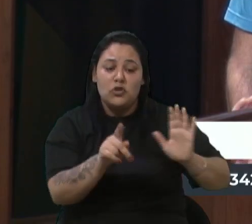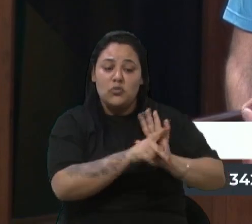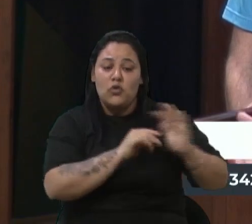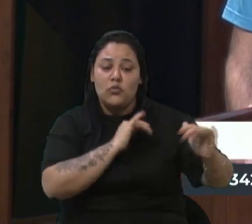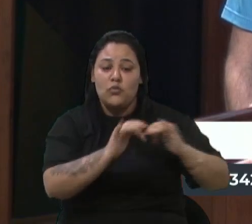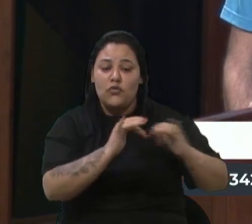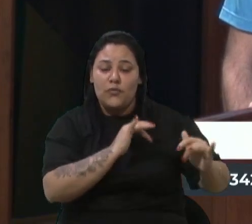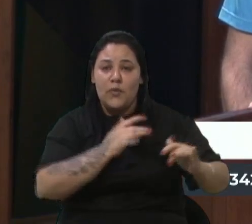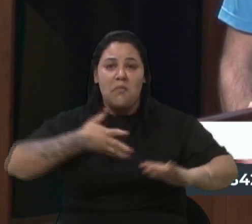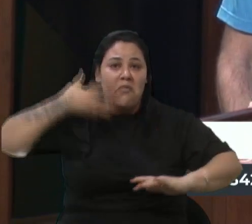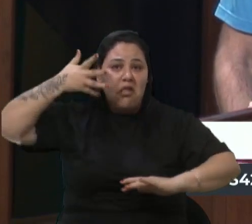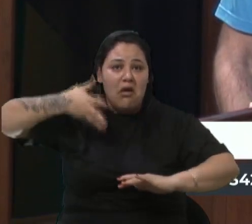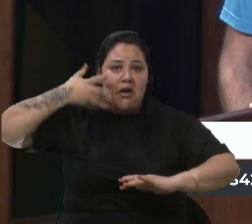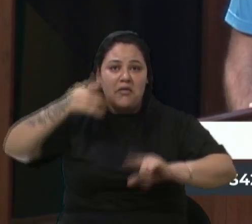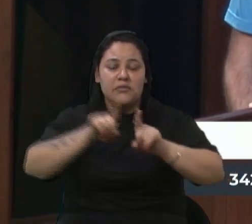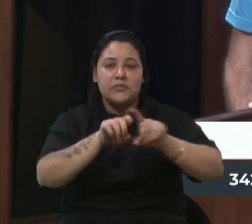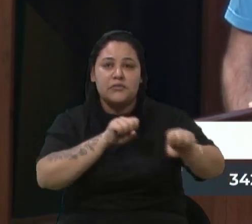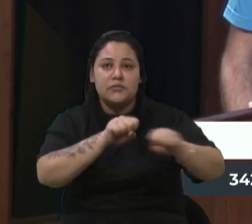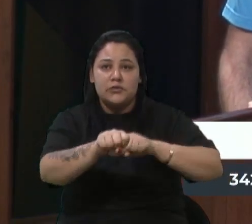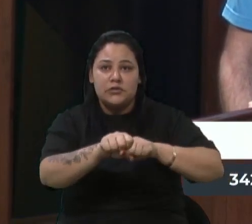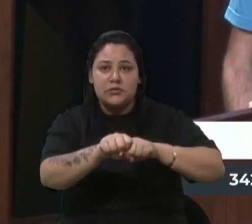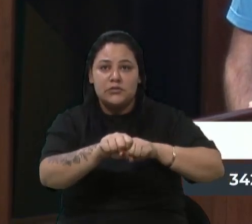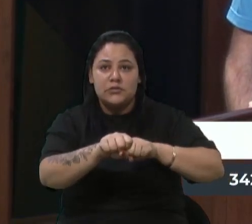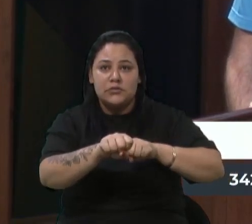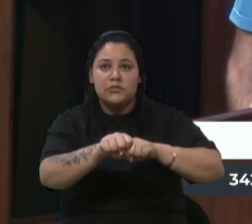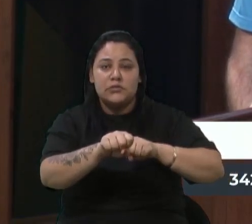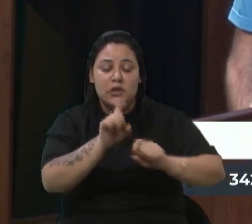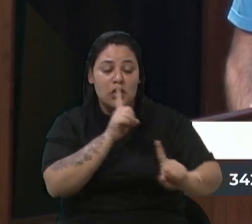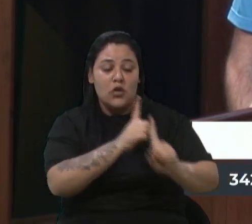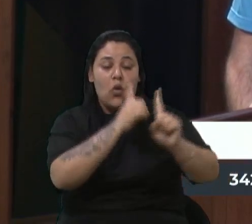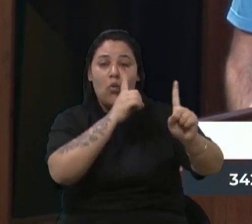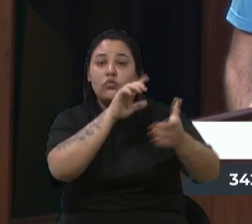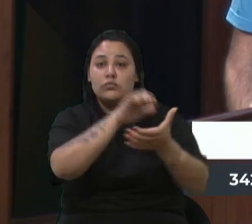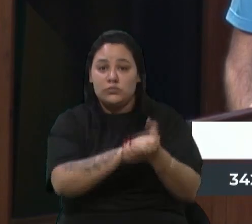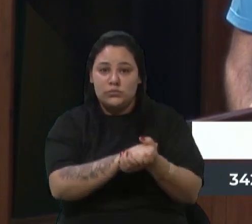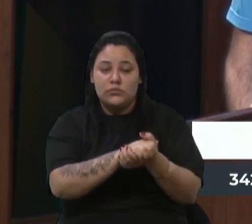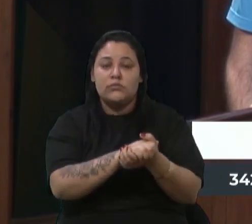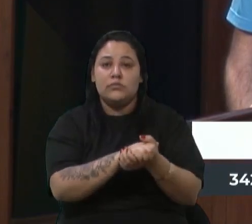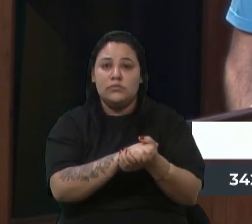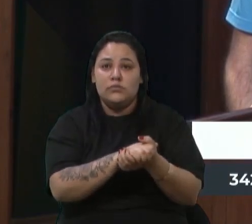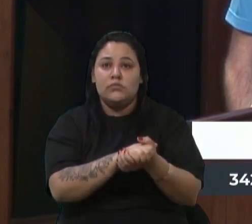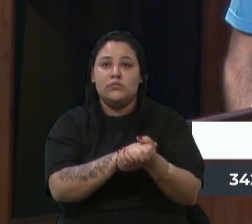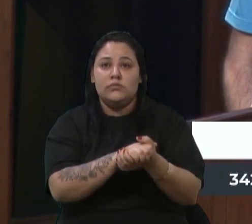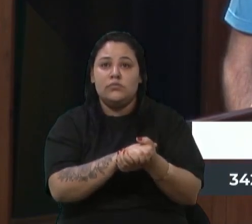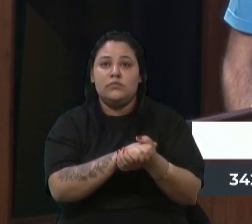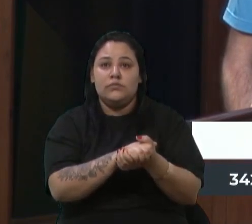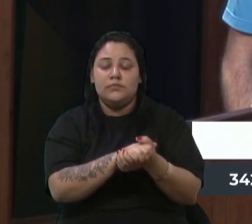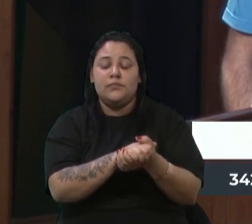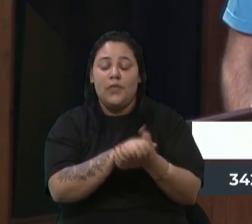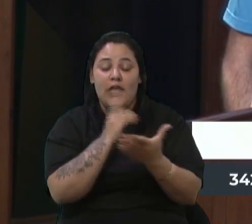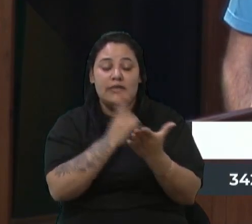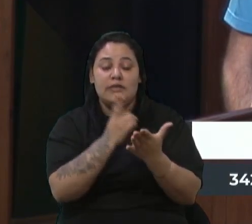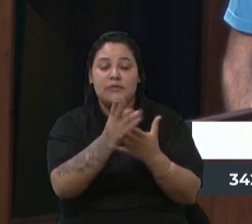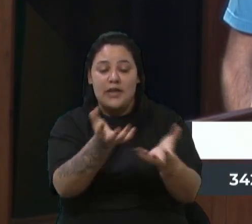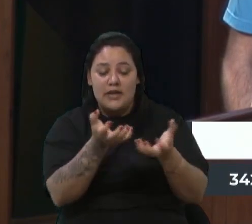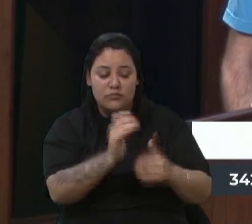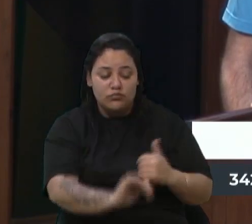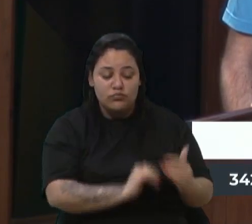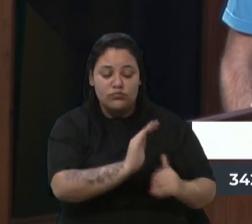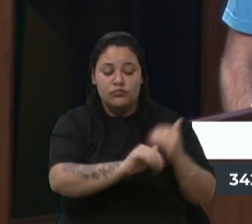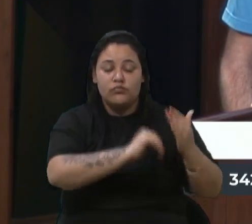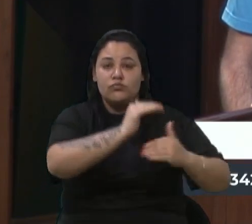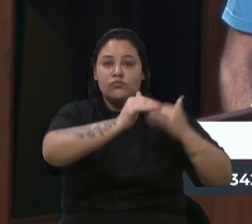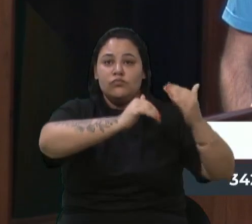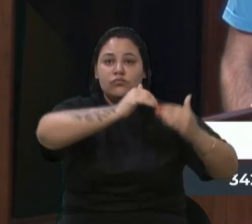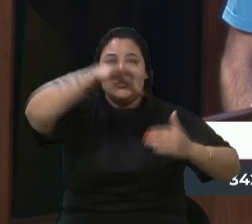como palestras, formação, encontros de casais, buscando cada vez mais o crescimento espiritual